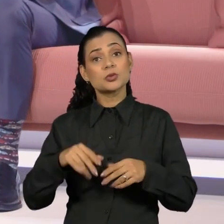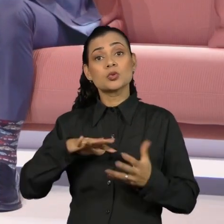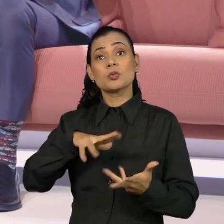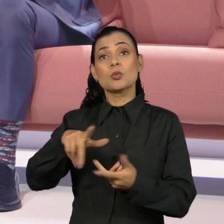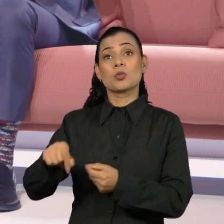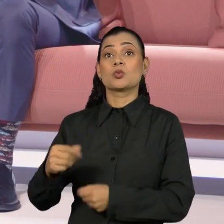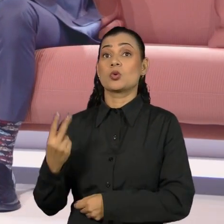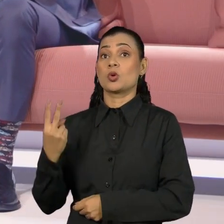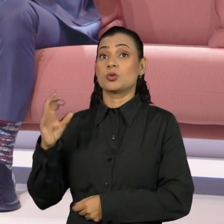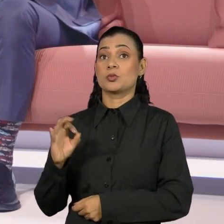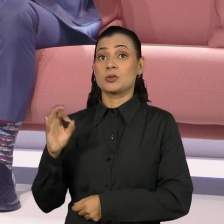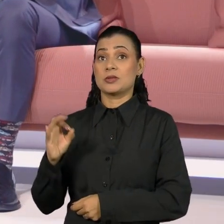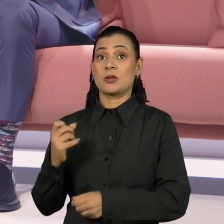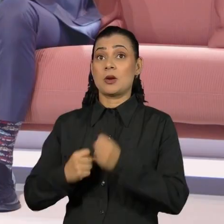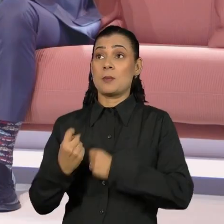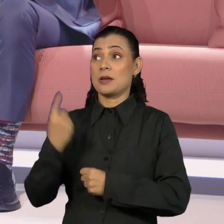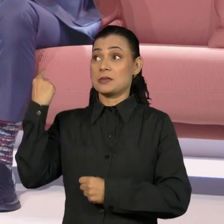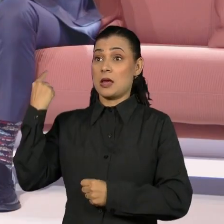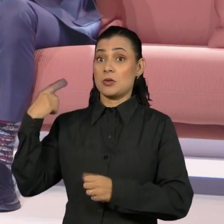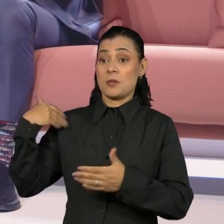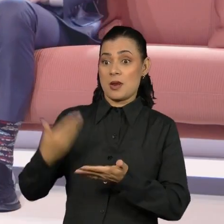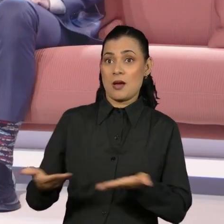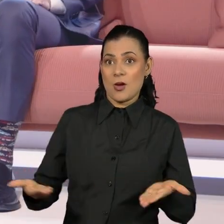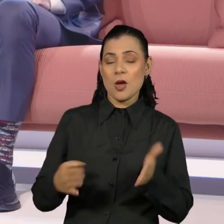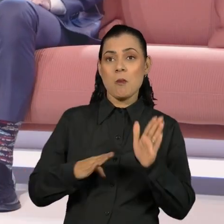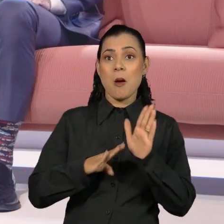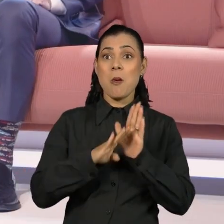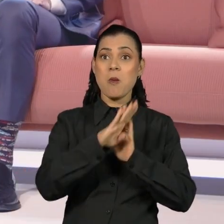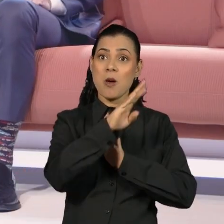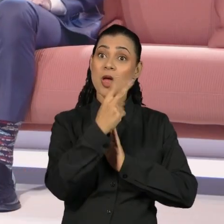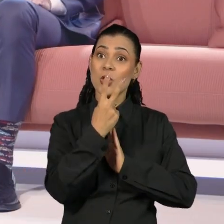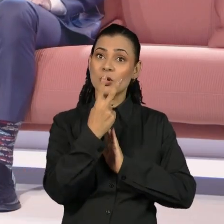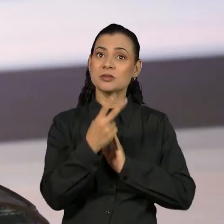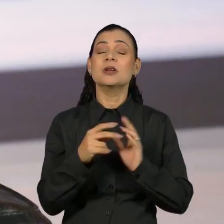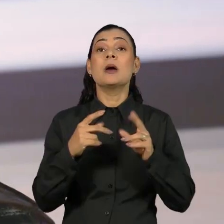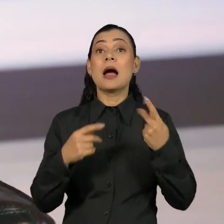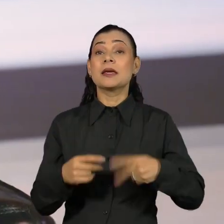cresceu 2% o ano passado, 2%. No Brasil cresceu